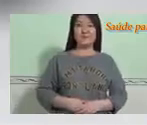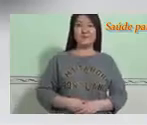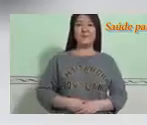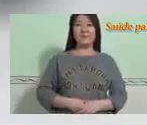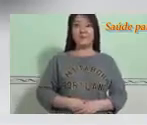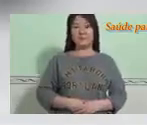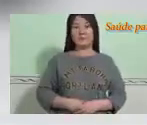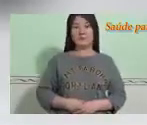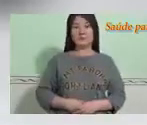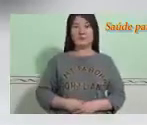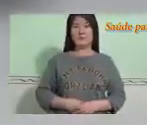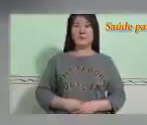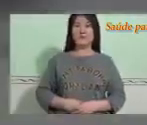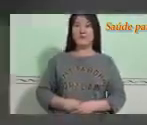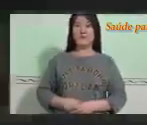vírgula,